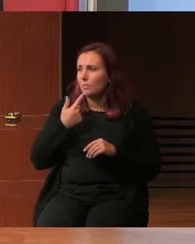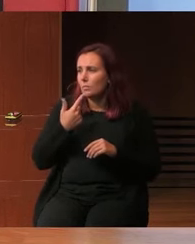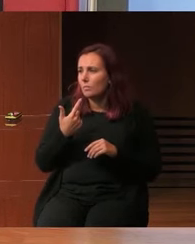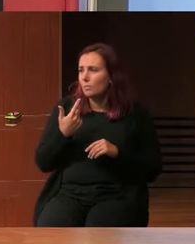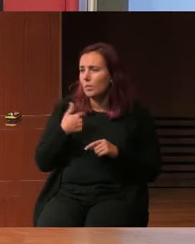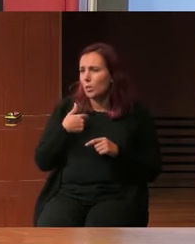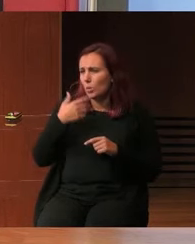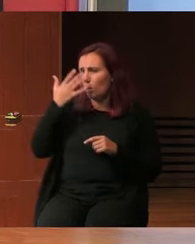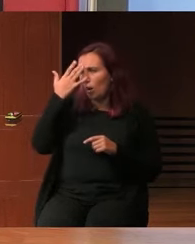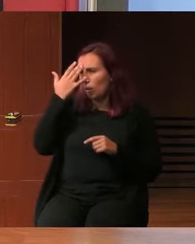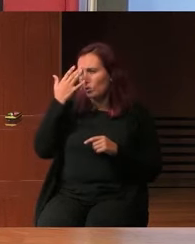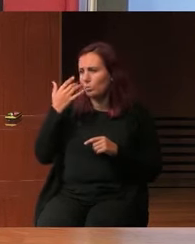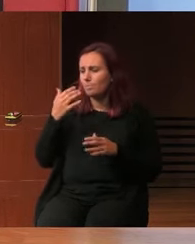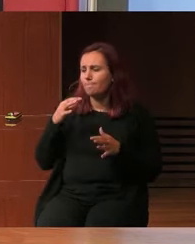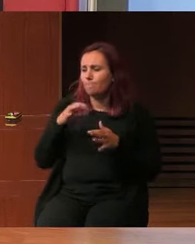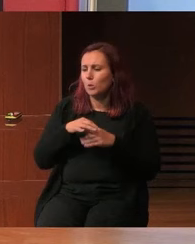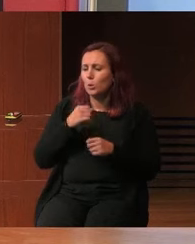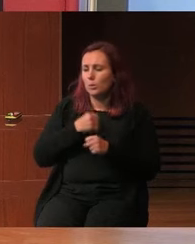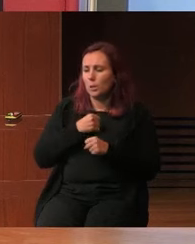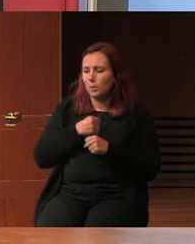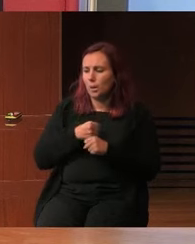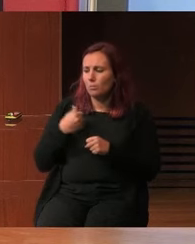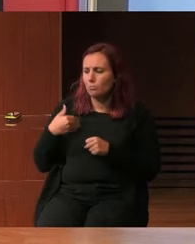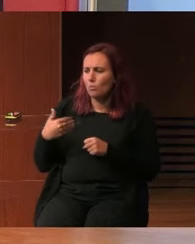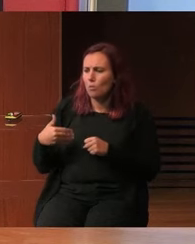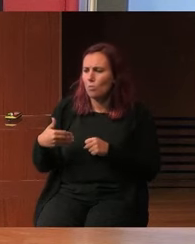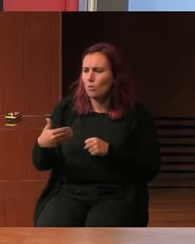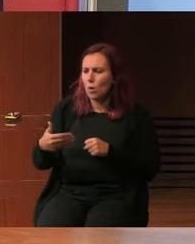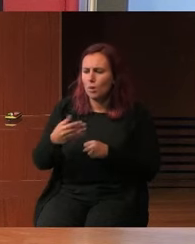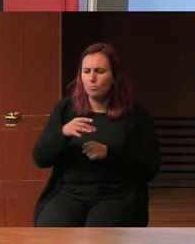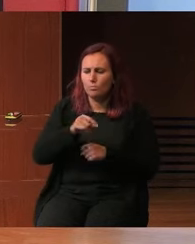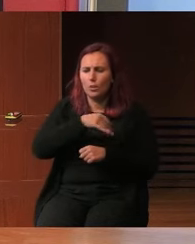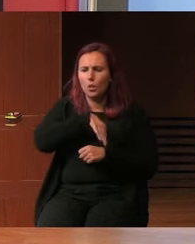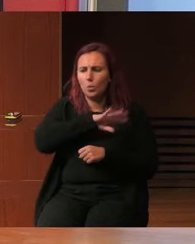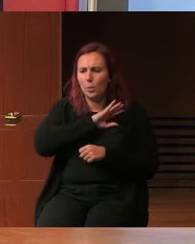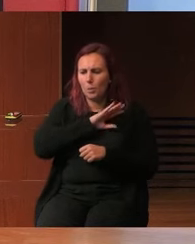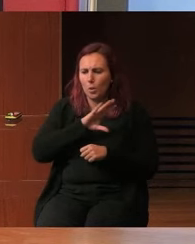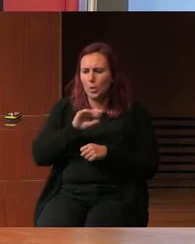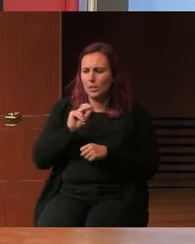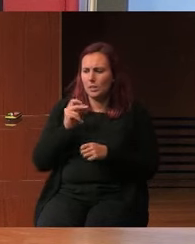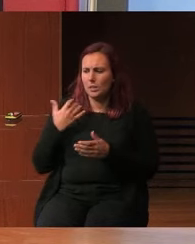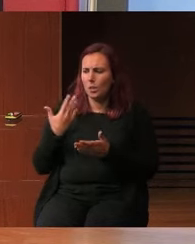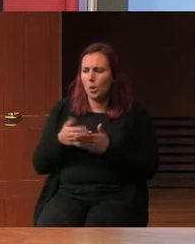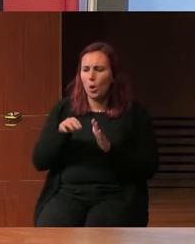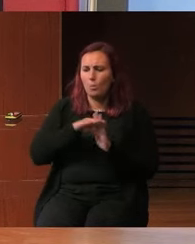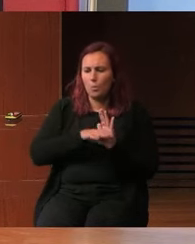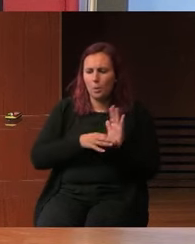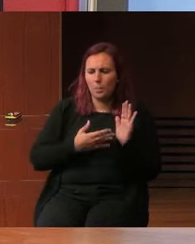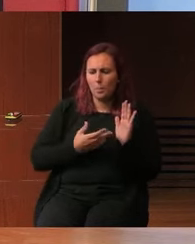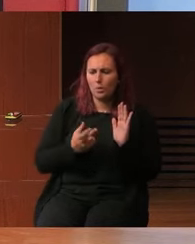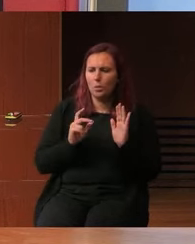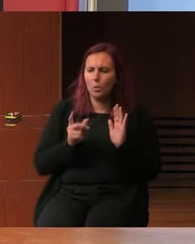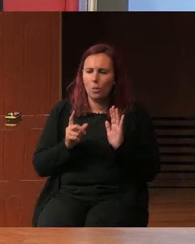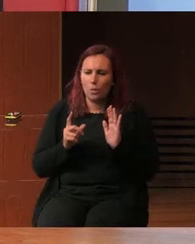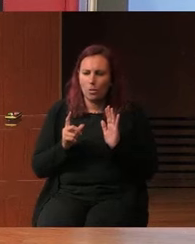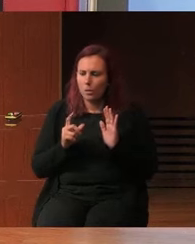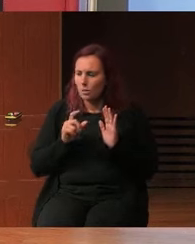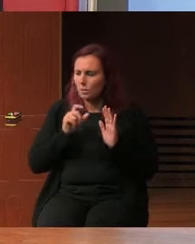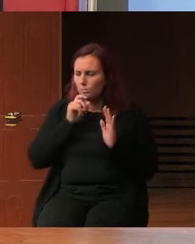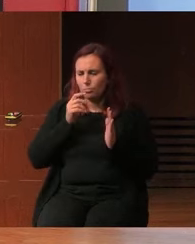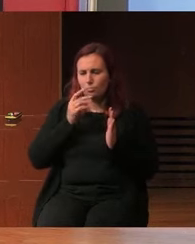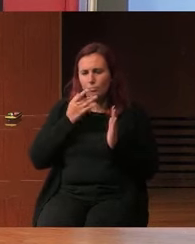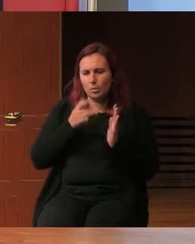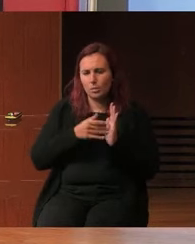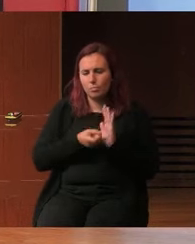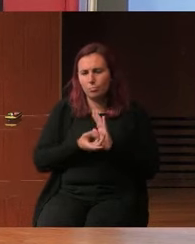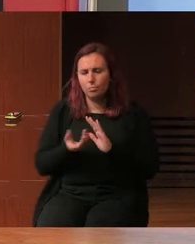muito a ver com o trabalho que eu tenho feito em Coimbra na última década num programa de doutoramento que se chama Materialidades da Literatura, que tem uma